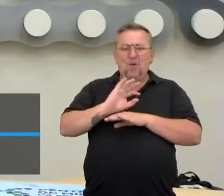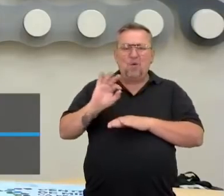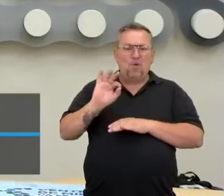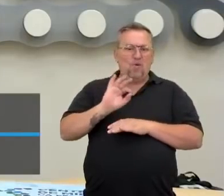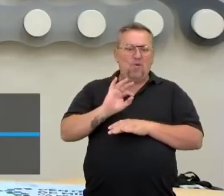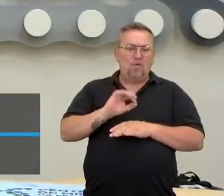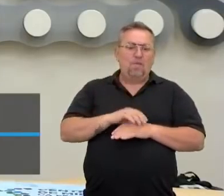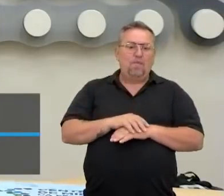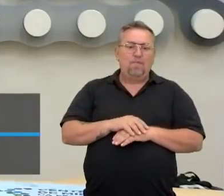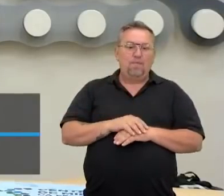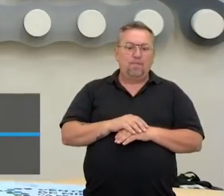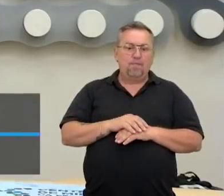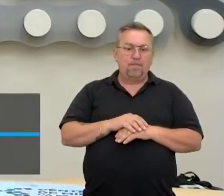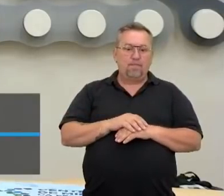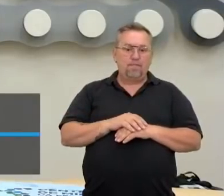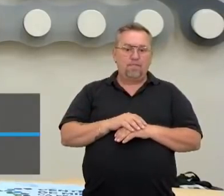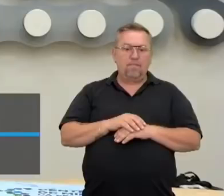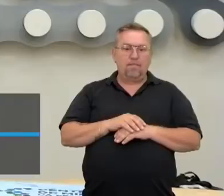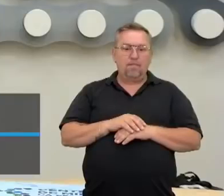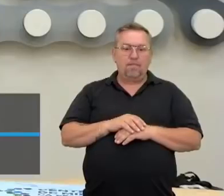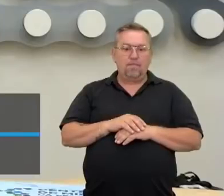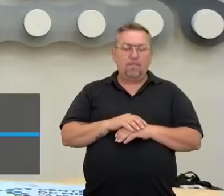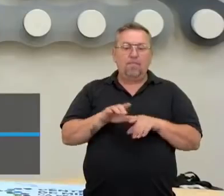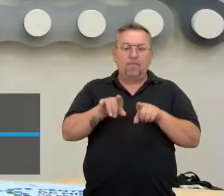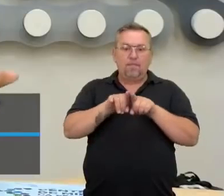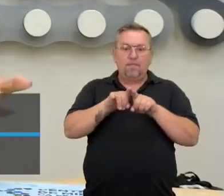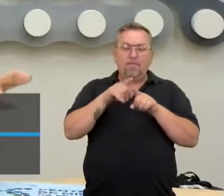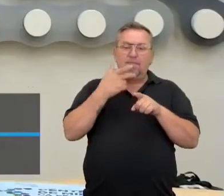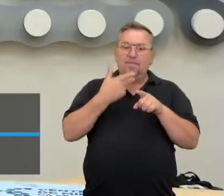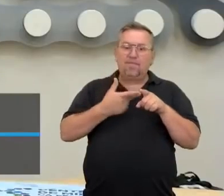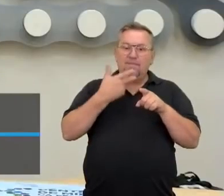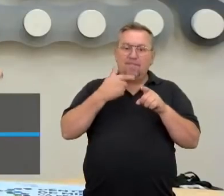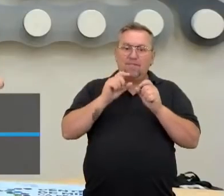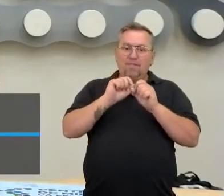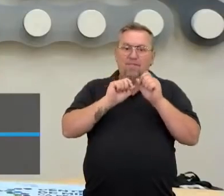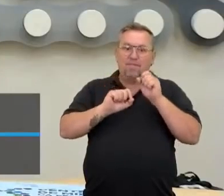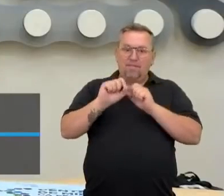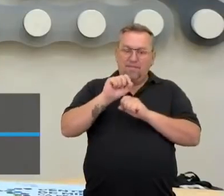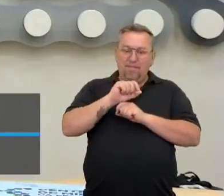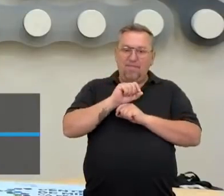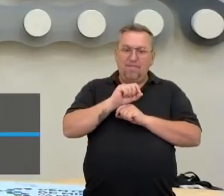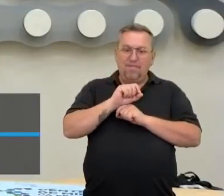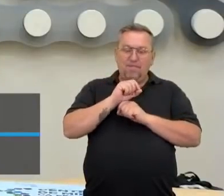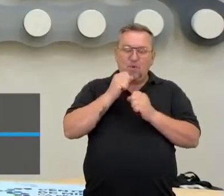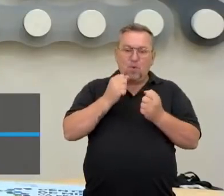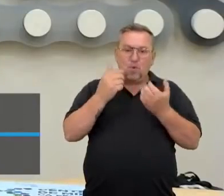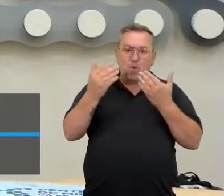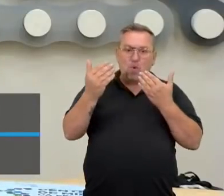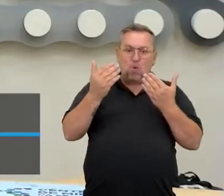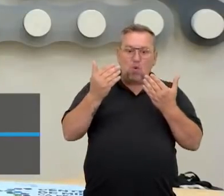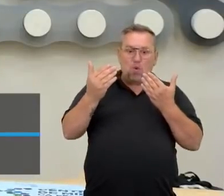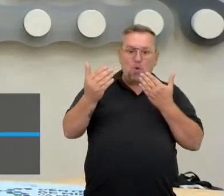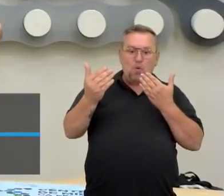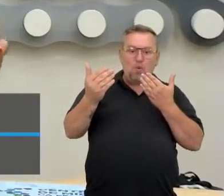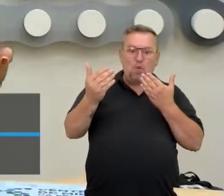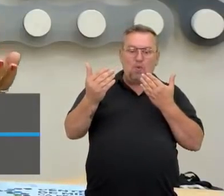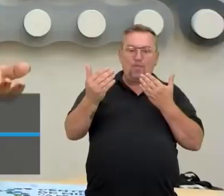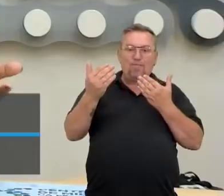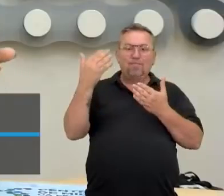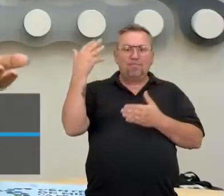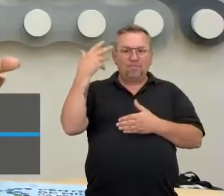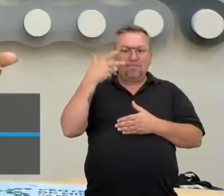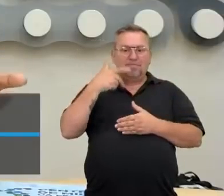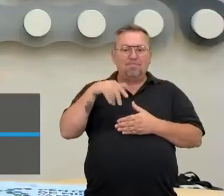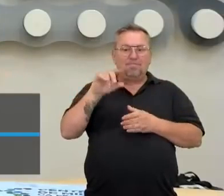praticamente em demolição. Foi isso que chamou a minha atenção. E o colorido tem esse contraste, né, uma coisa em destruição e uma coisa bonita